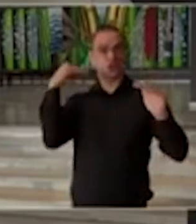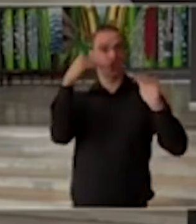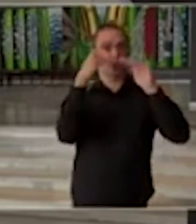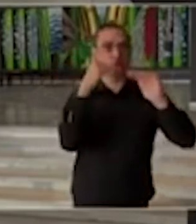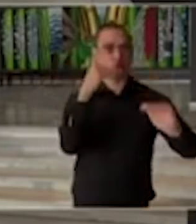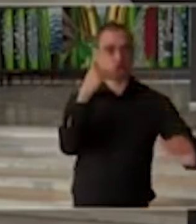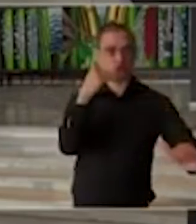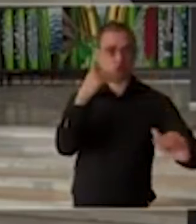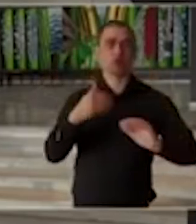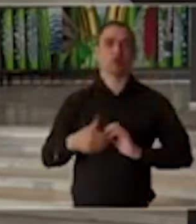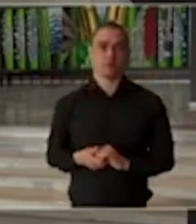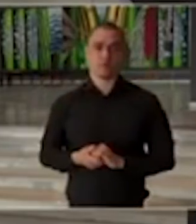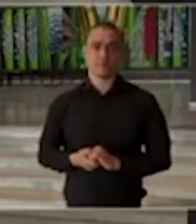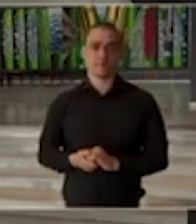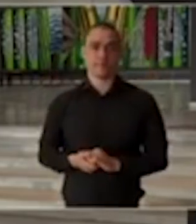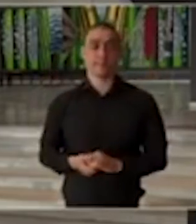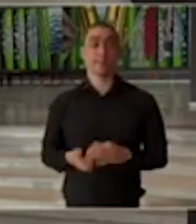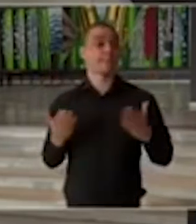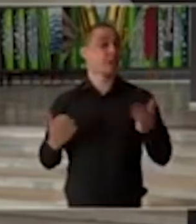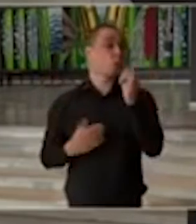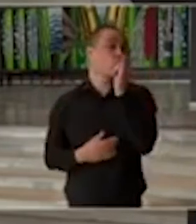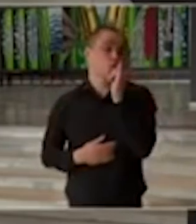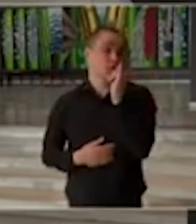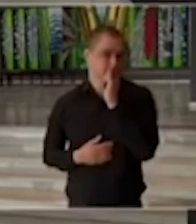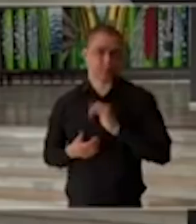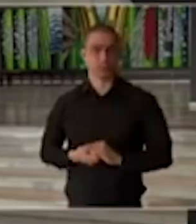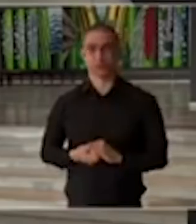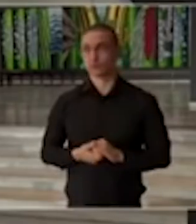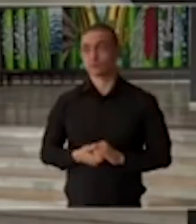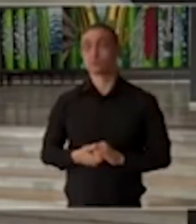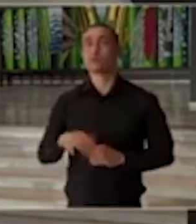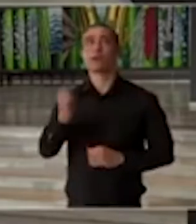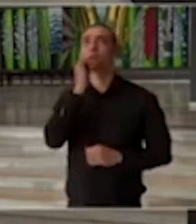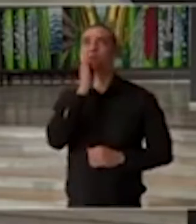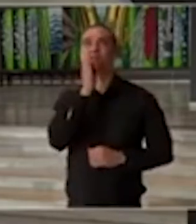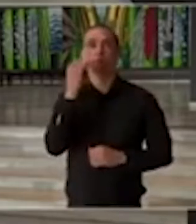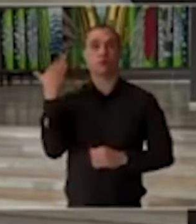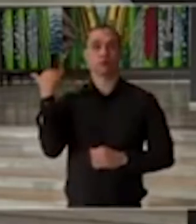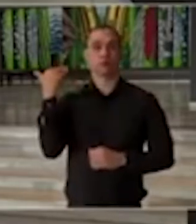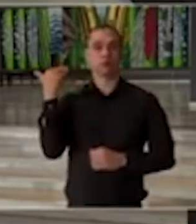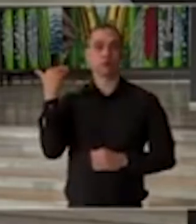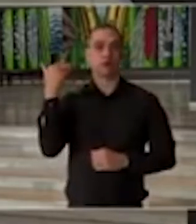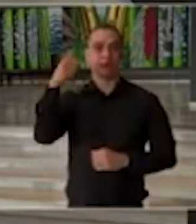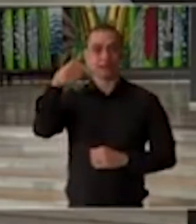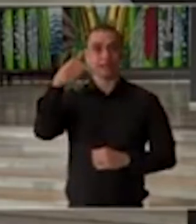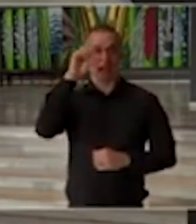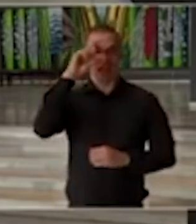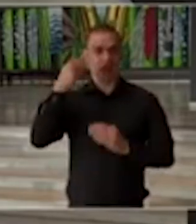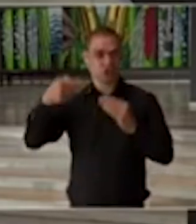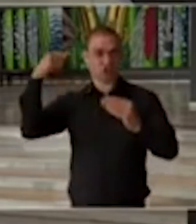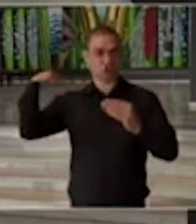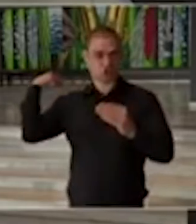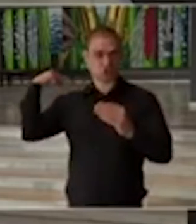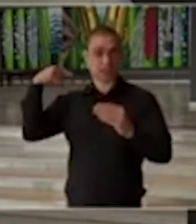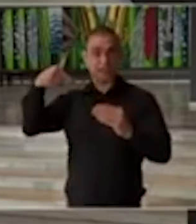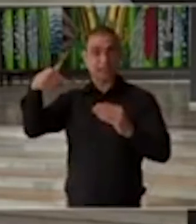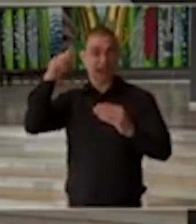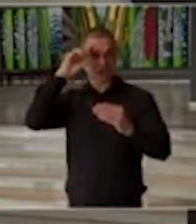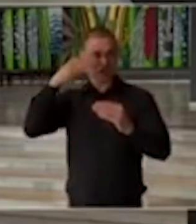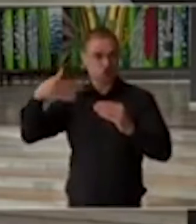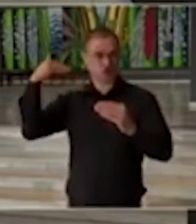versus os 7 dias anteriores. Então, vou dar um exemplo aqui. Vamos supor que nos últimos 7 dias, a gente